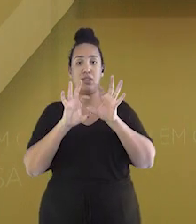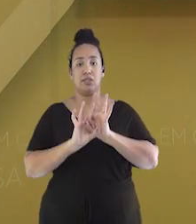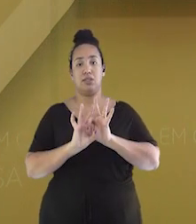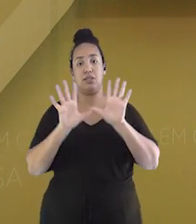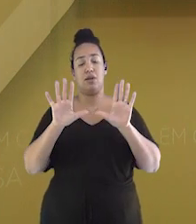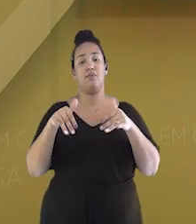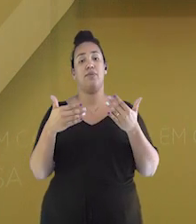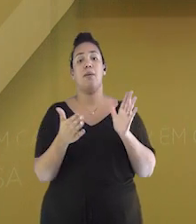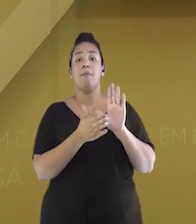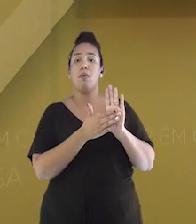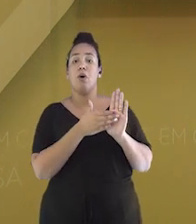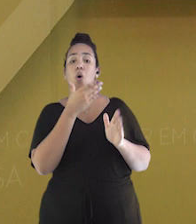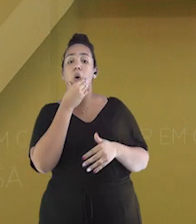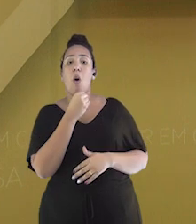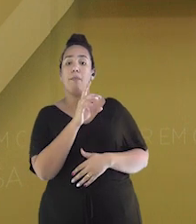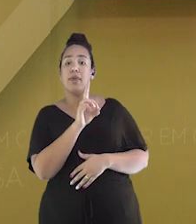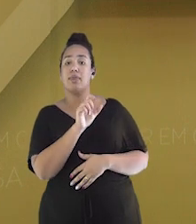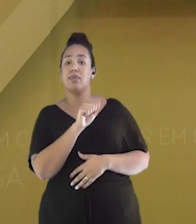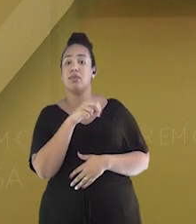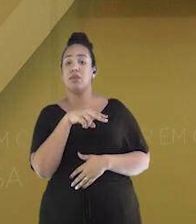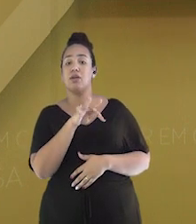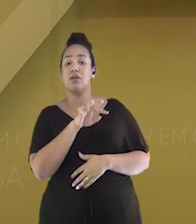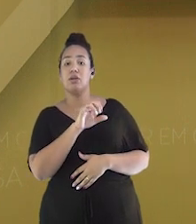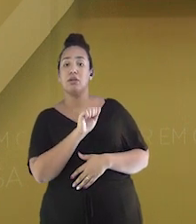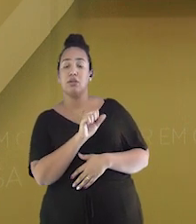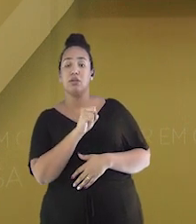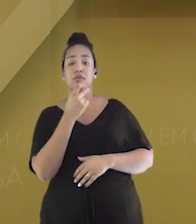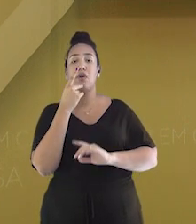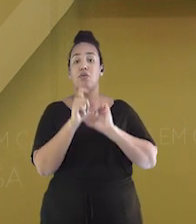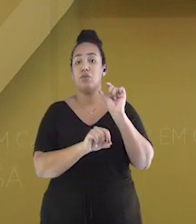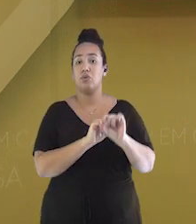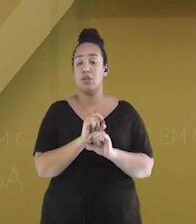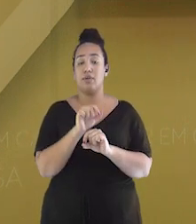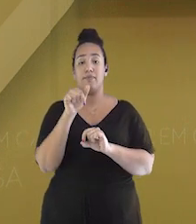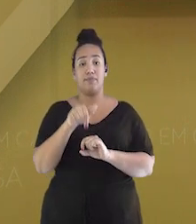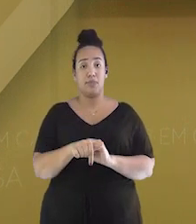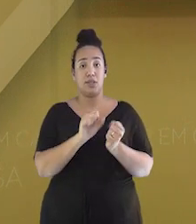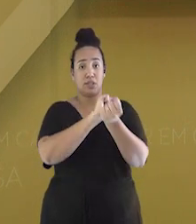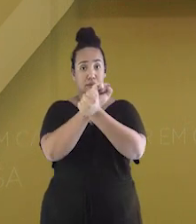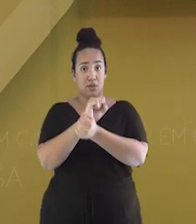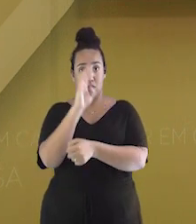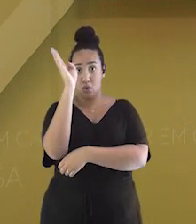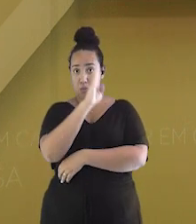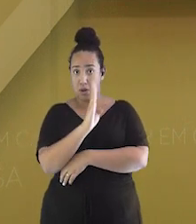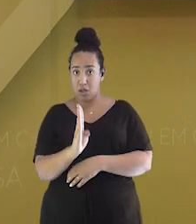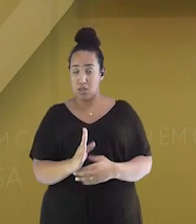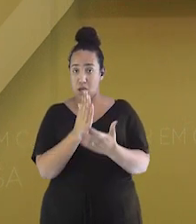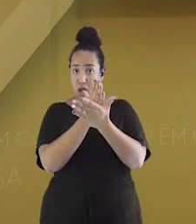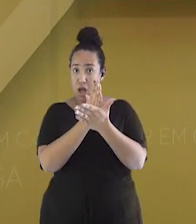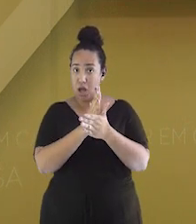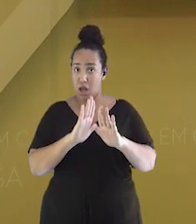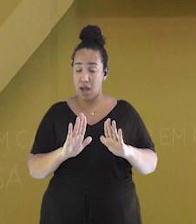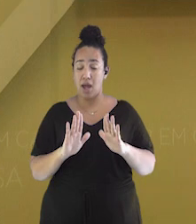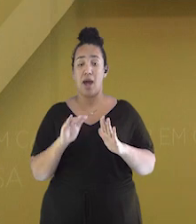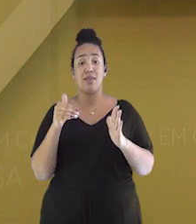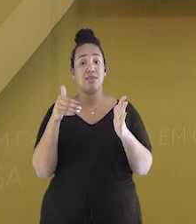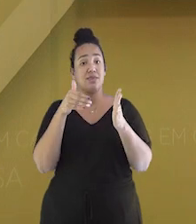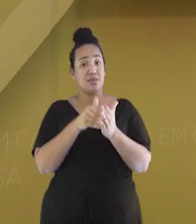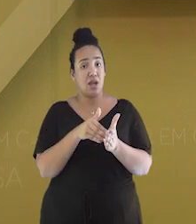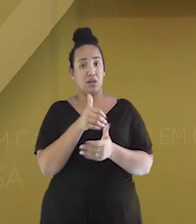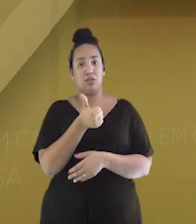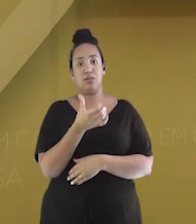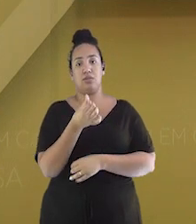Dantas trazia as seguintes questões. Propunha abolir a escravidão no Brasil de maneira definitiva em até 16